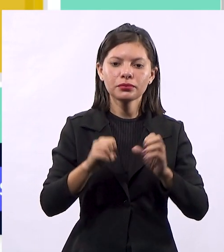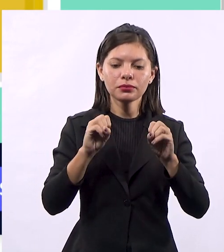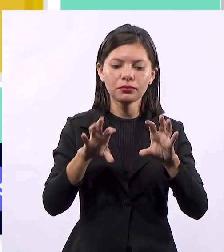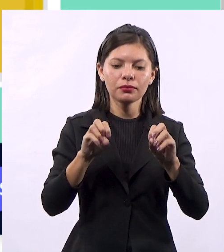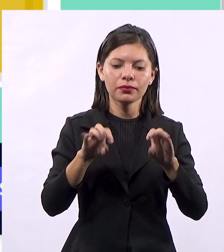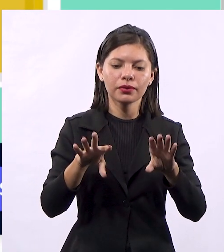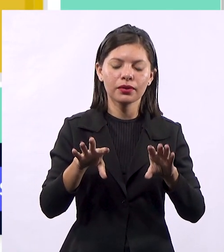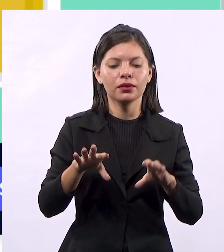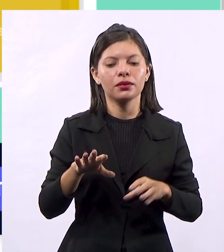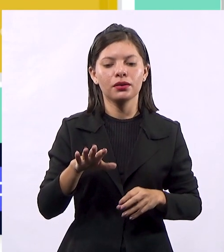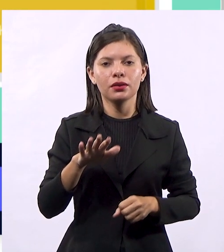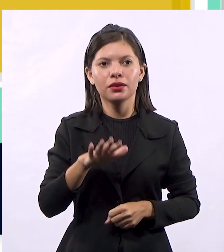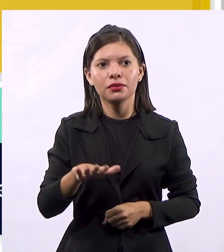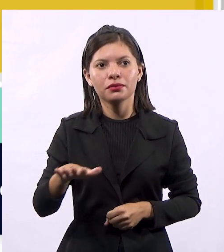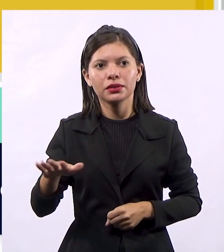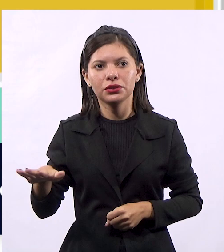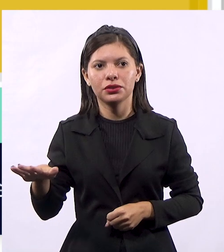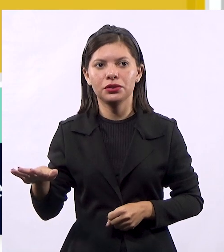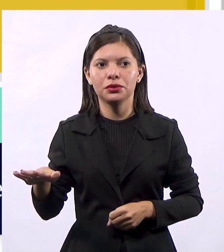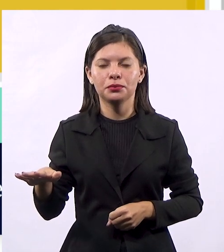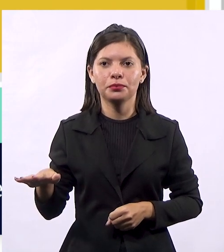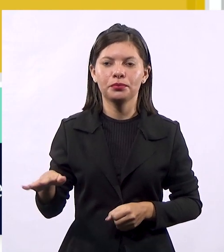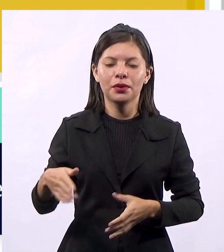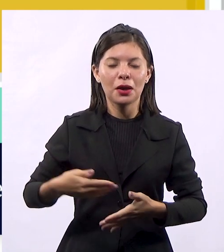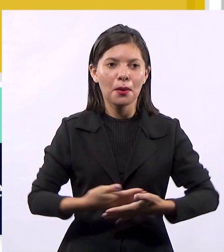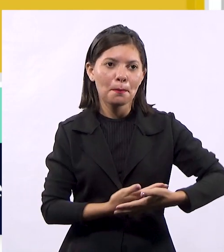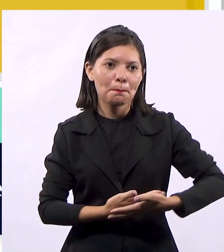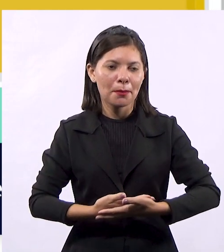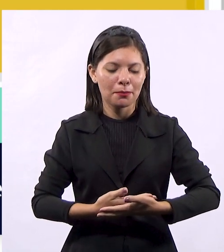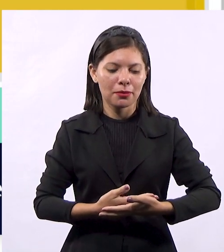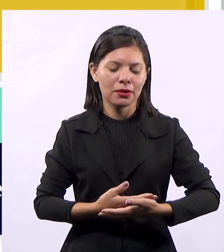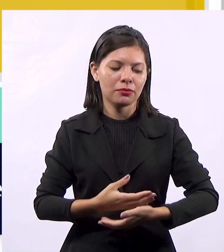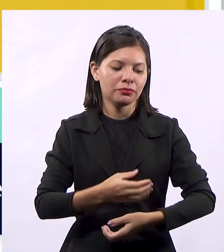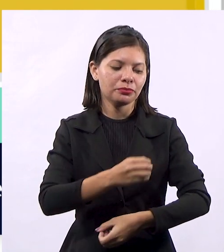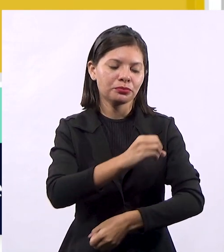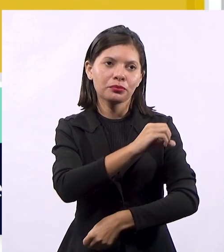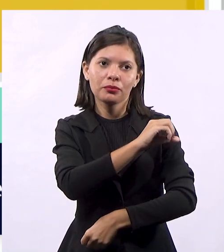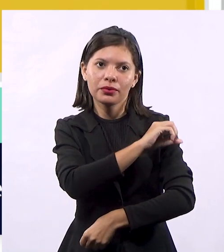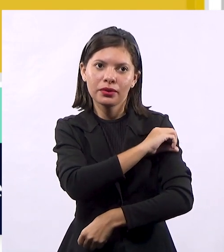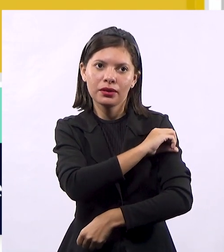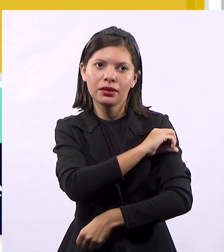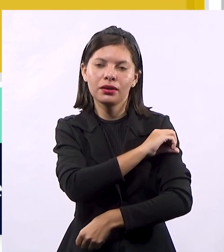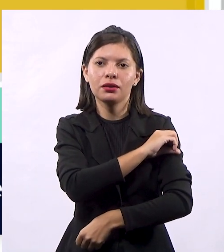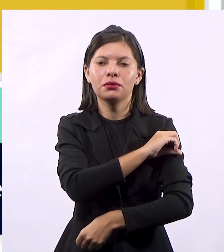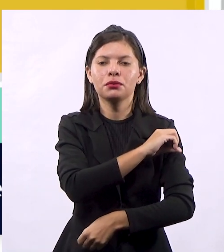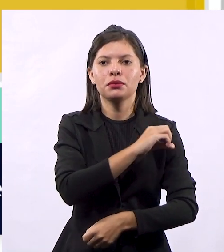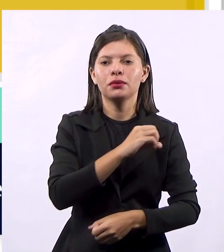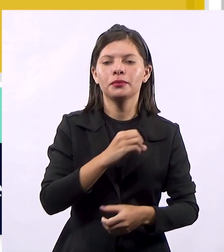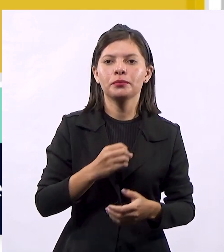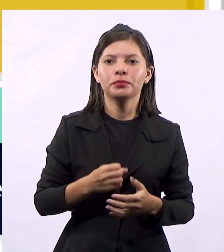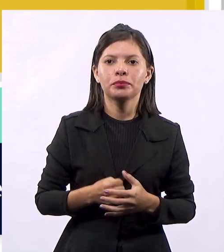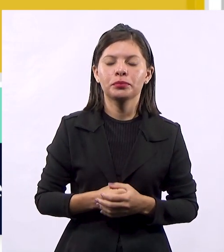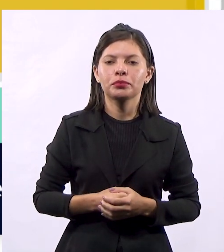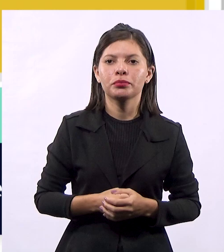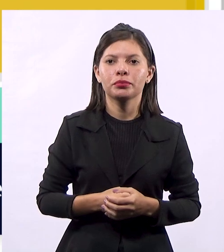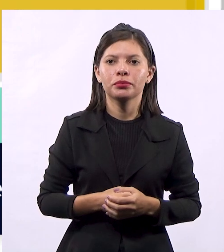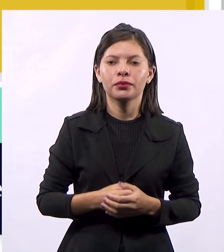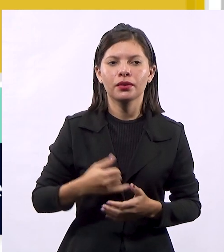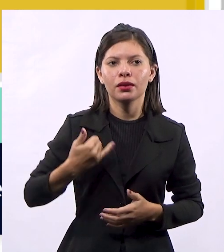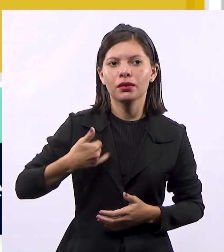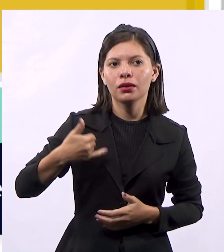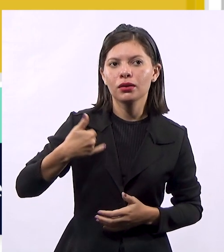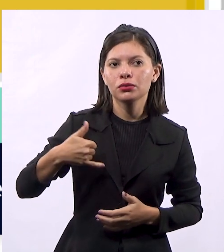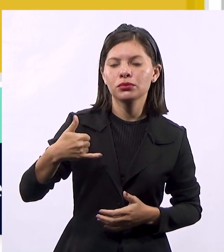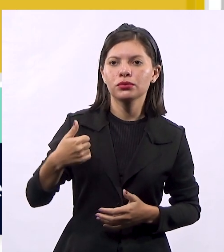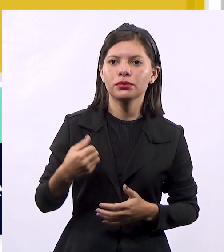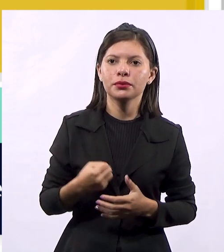finais, certo? Aqui a educação infantil vai estar aí para os bebês de 0 a 1 ano e 6 meses, as